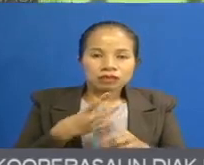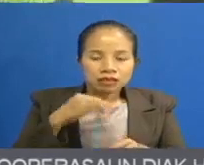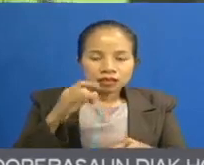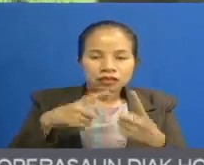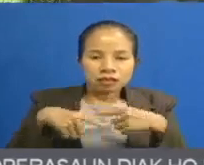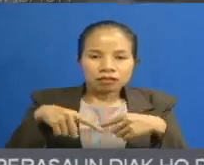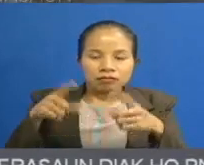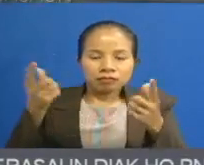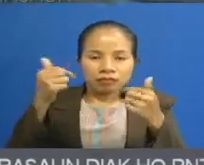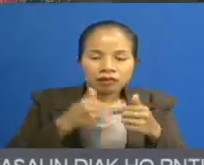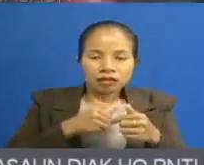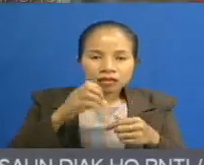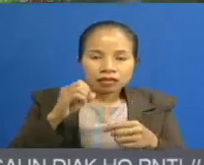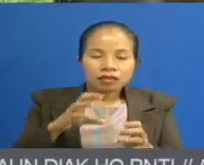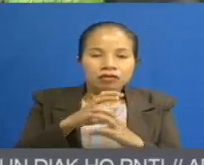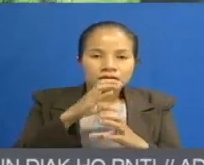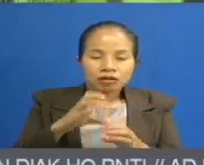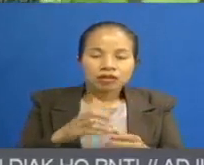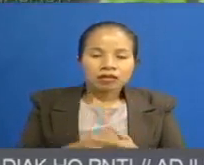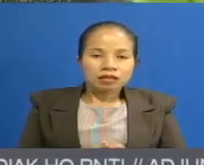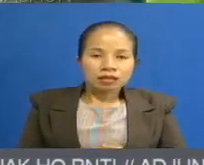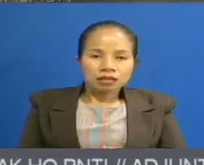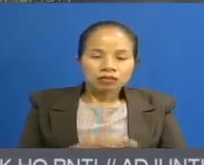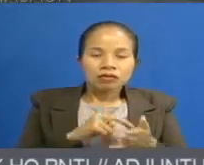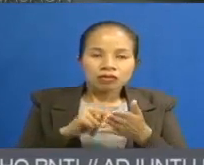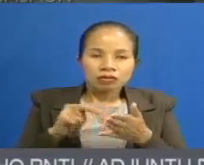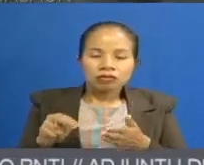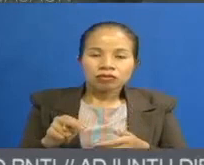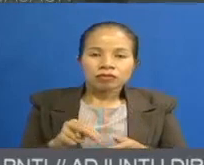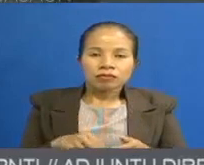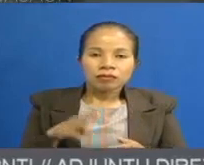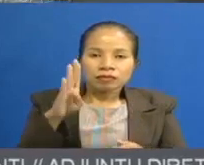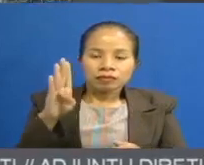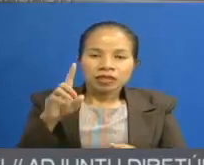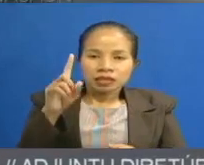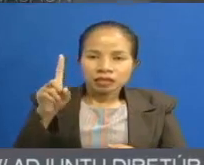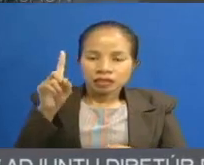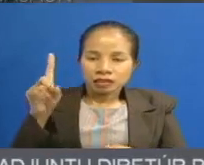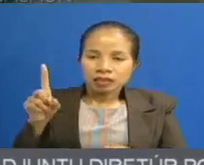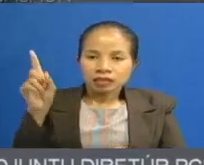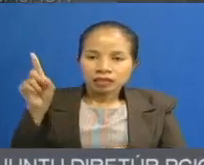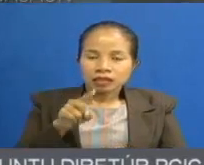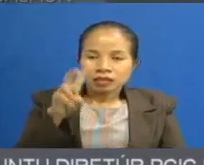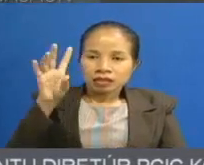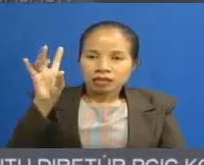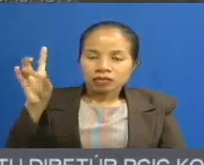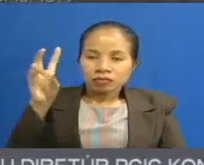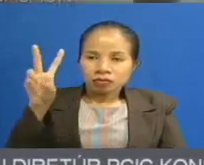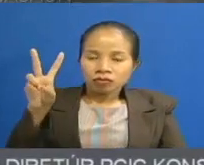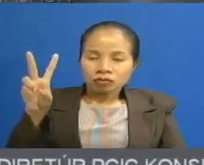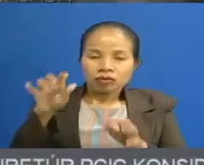mai ainaro ho careta marca Toyota ho sapa matrícula B ida-ida traço hitu rua-rua